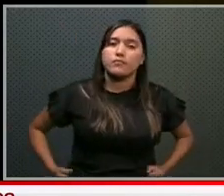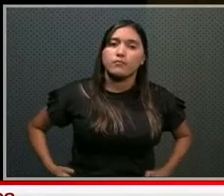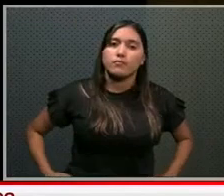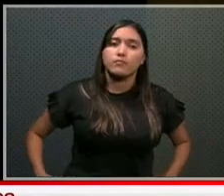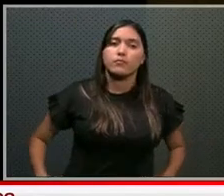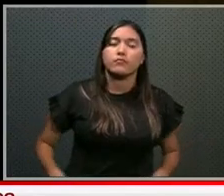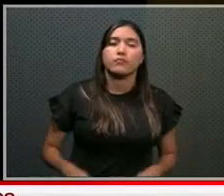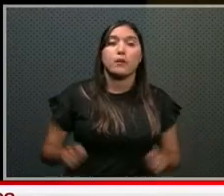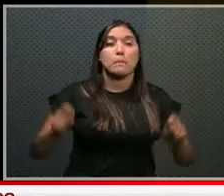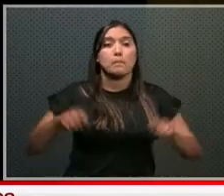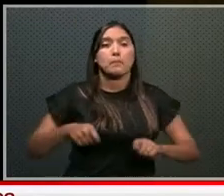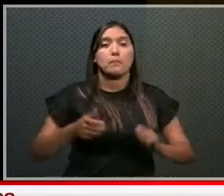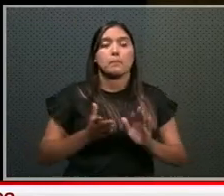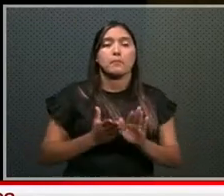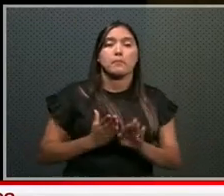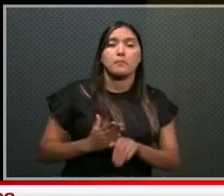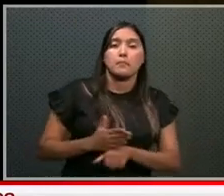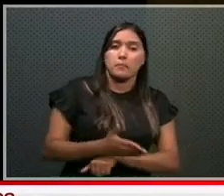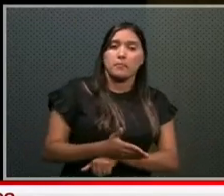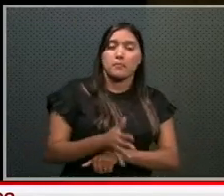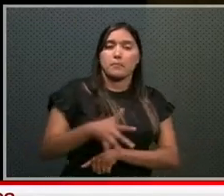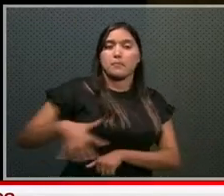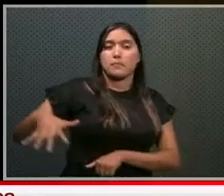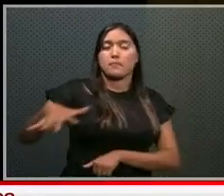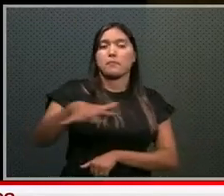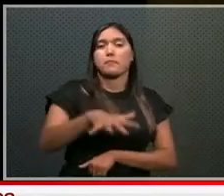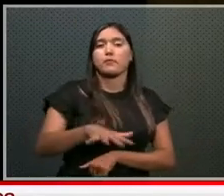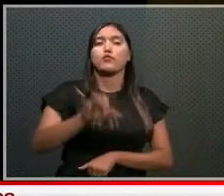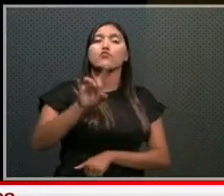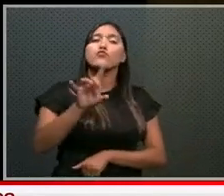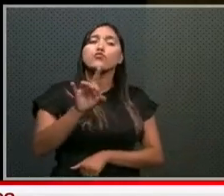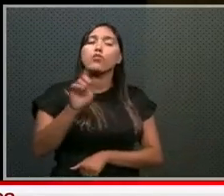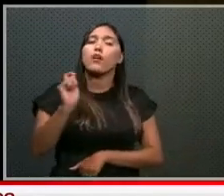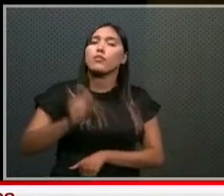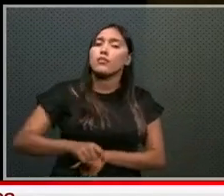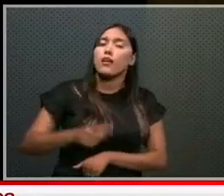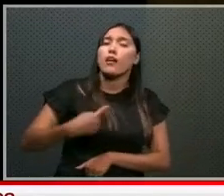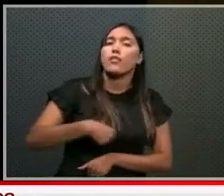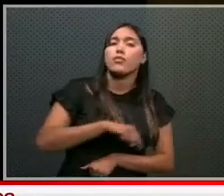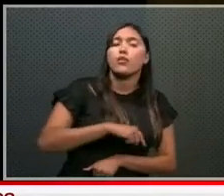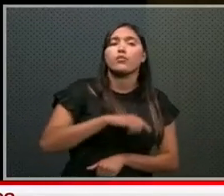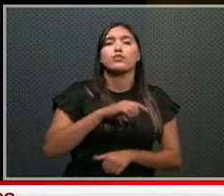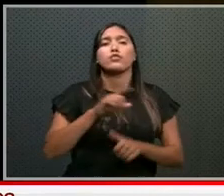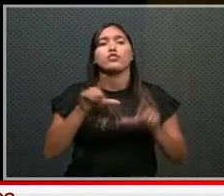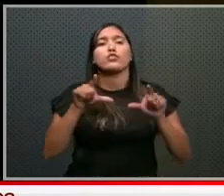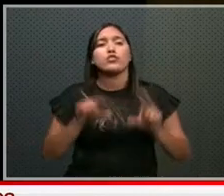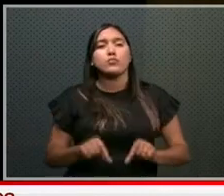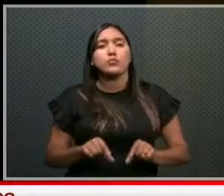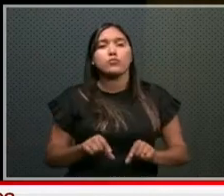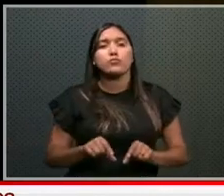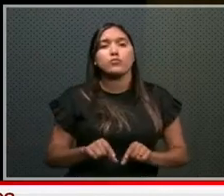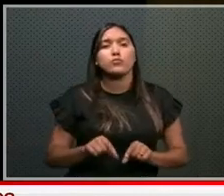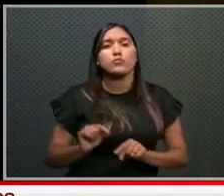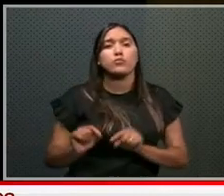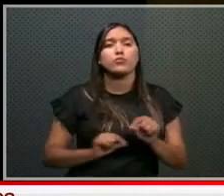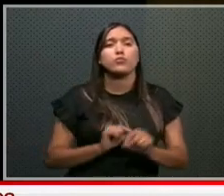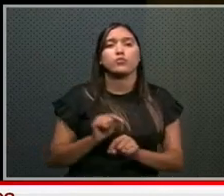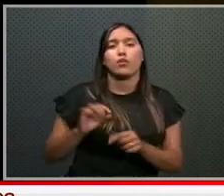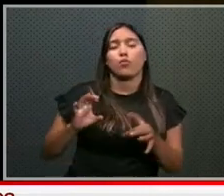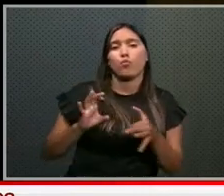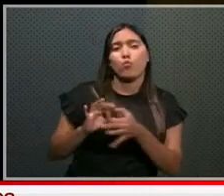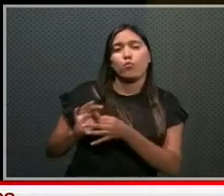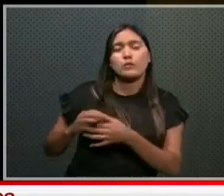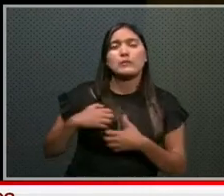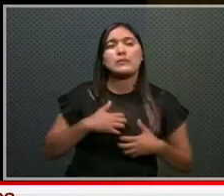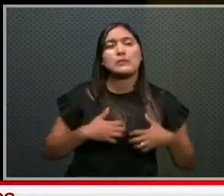possibilidade de acesso a novos mercados somente assim nós poderemos reduzir algo que tanto nos